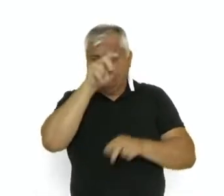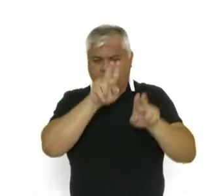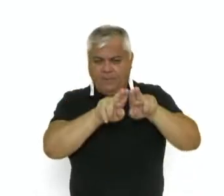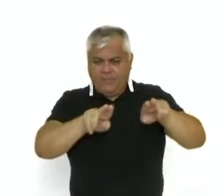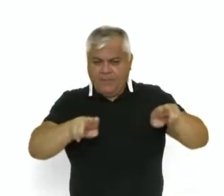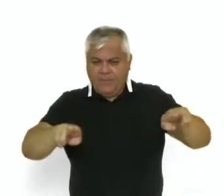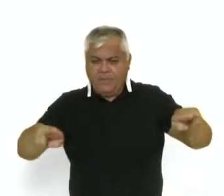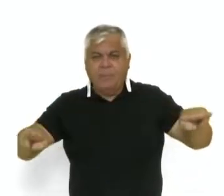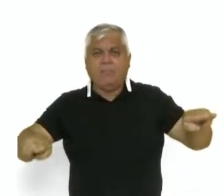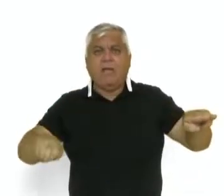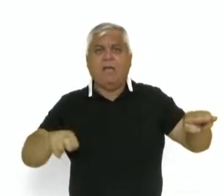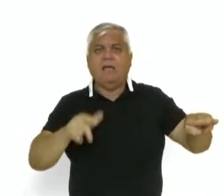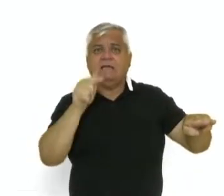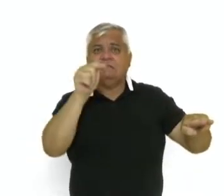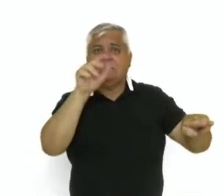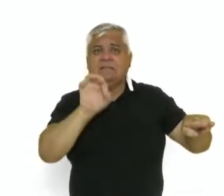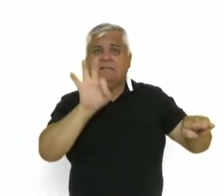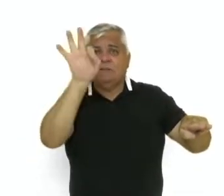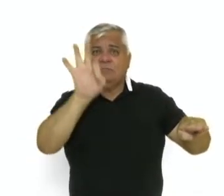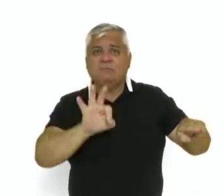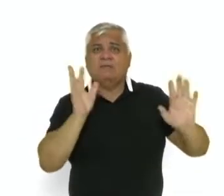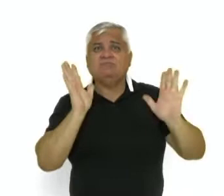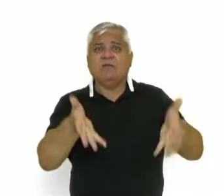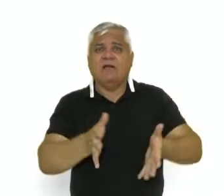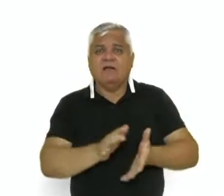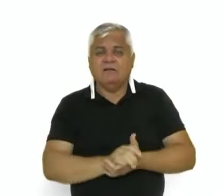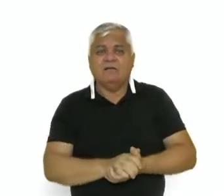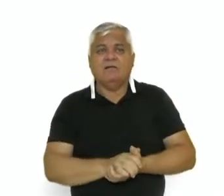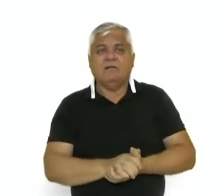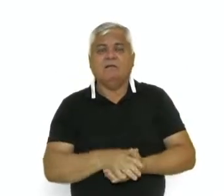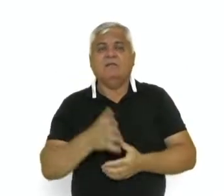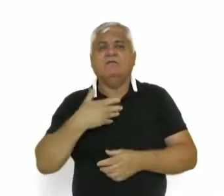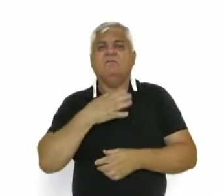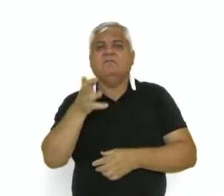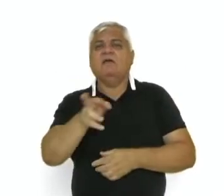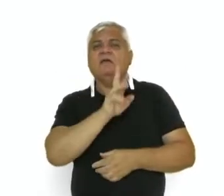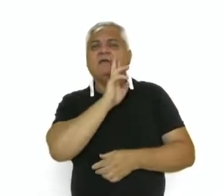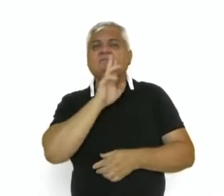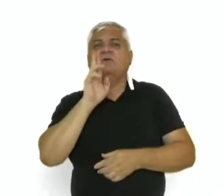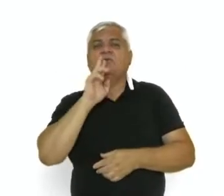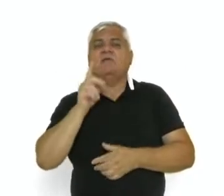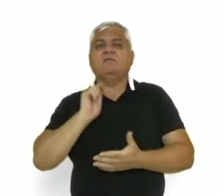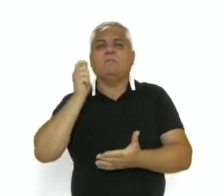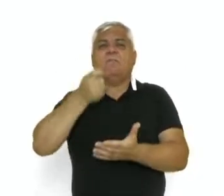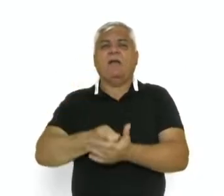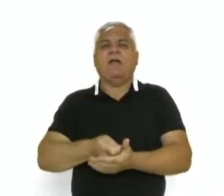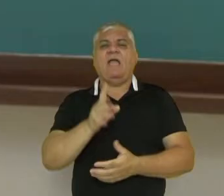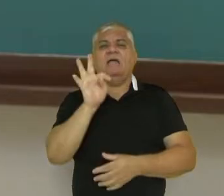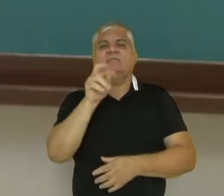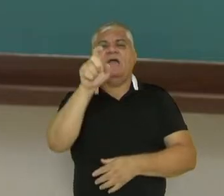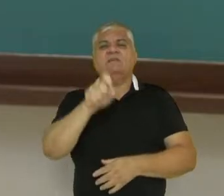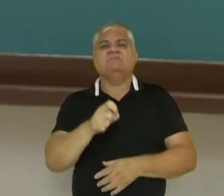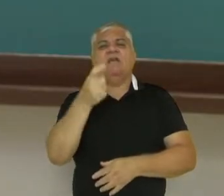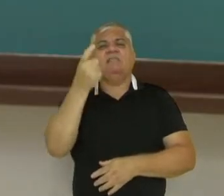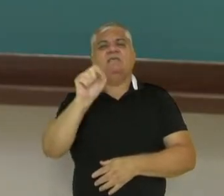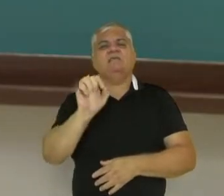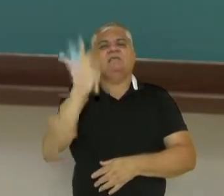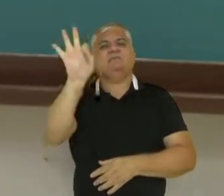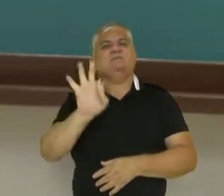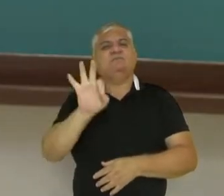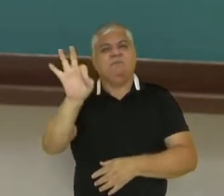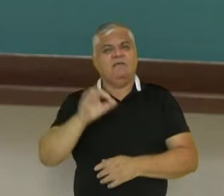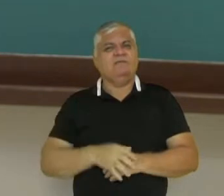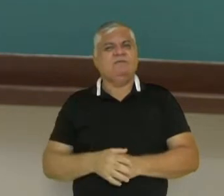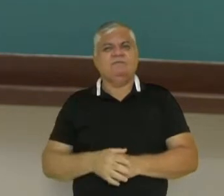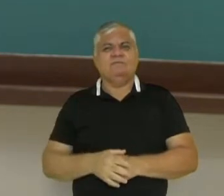em 73%. Vai num restaurante, está escrito lá 10% de taxa de